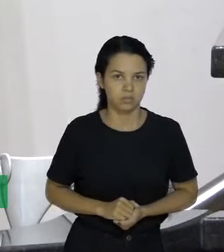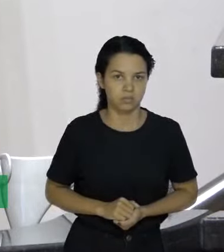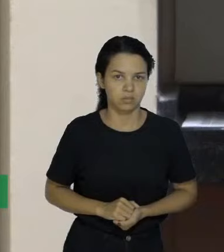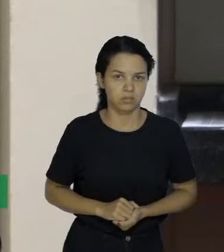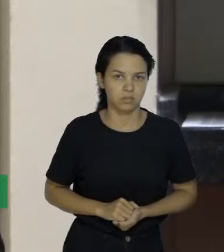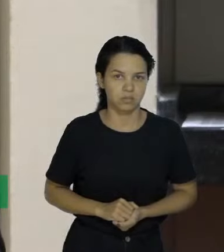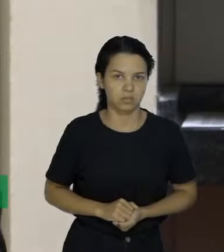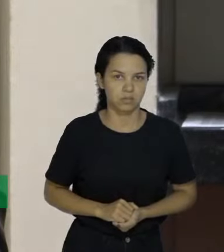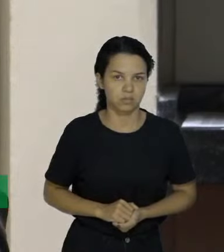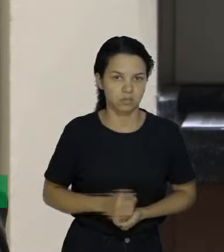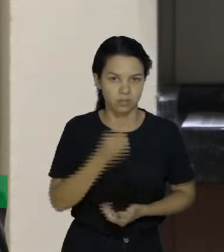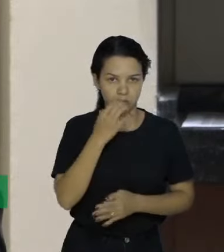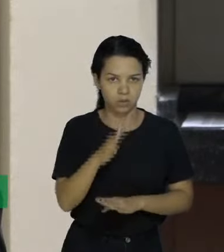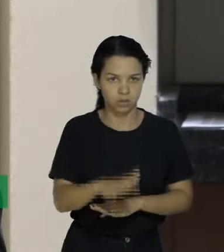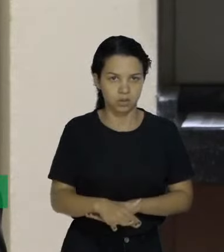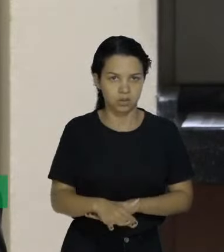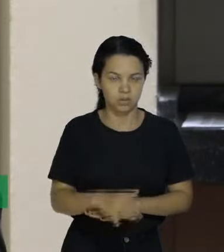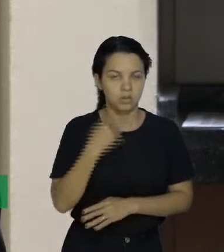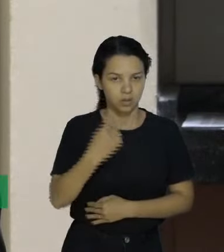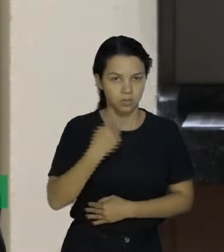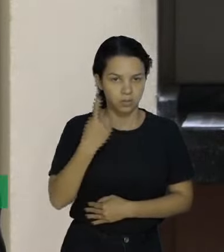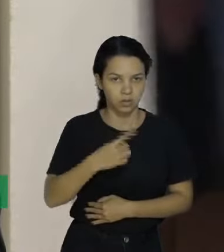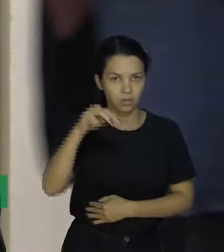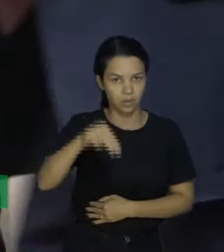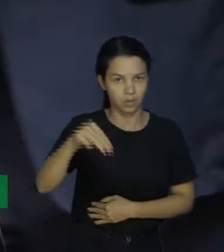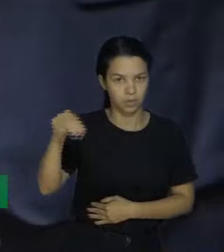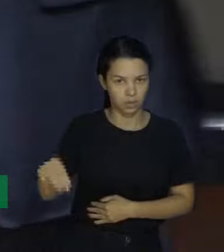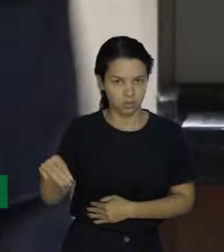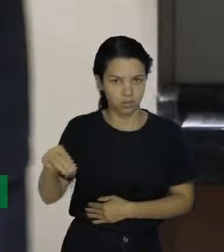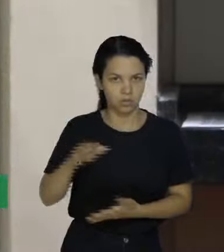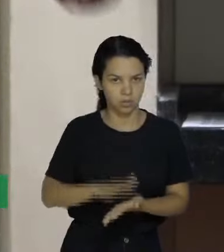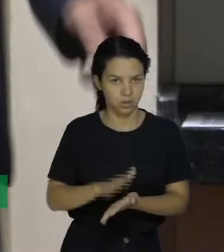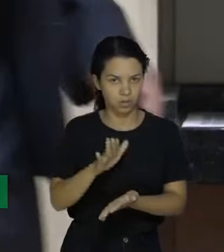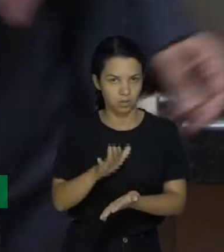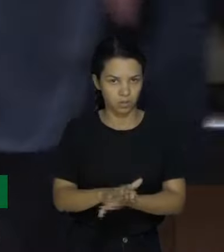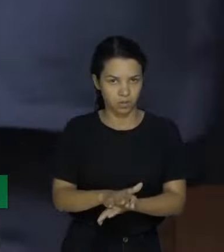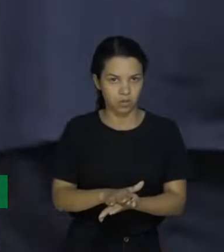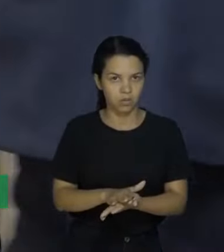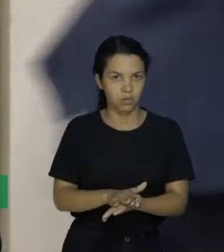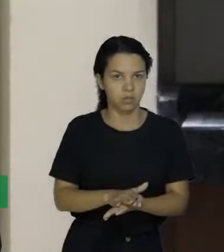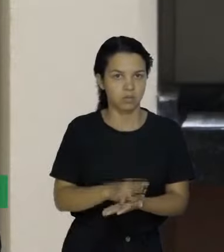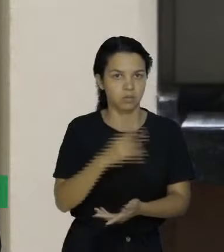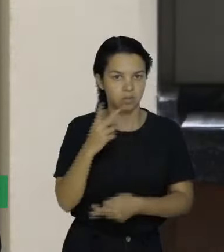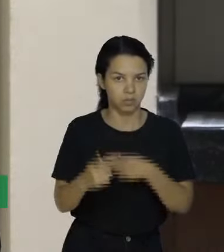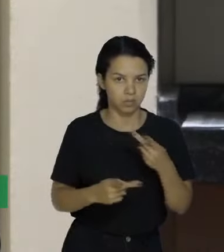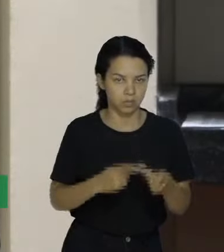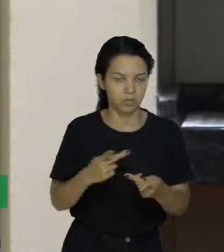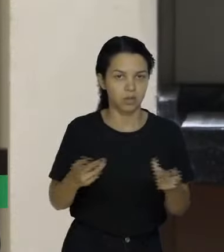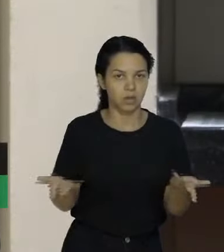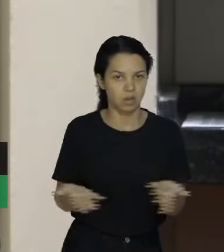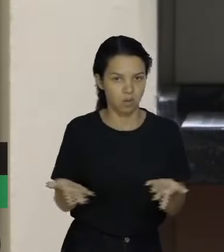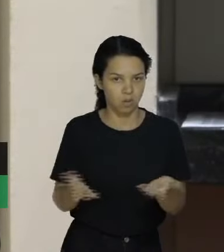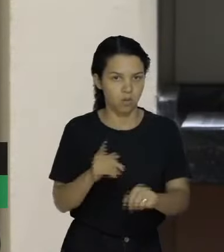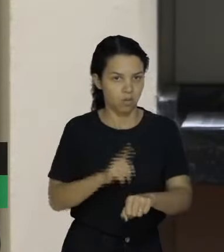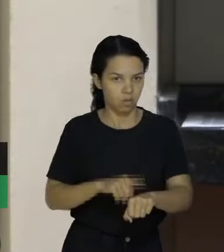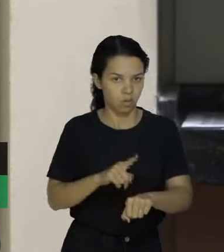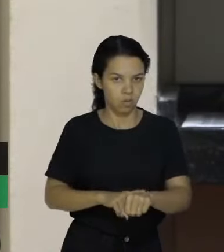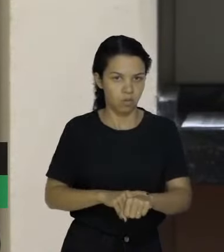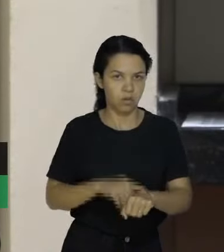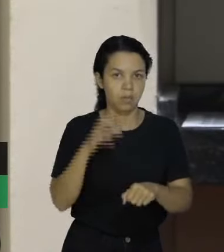Boa tarde Deputado Mário Mota Parabéns pela pela palavra encerramos o horário